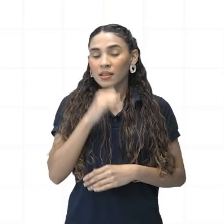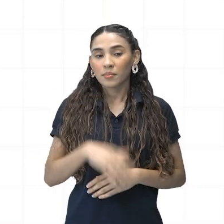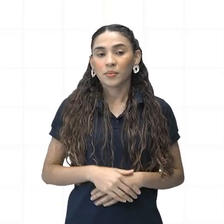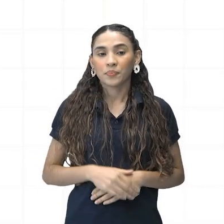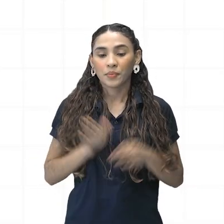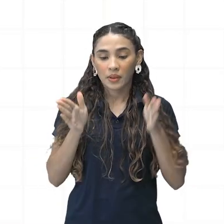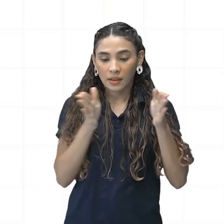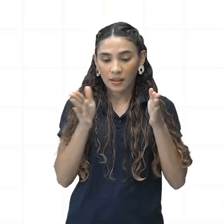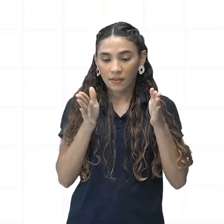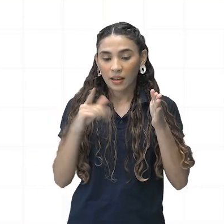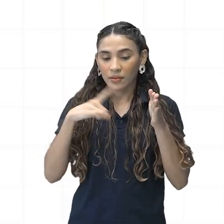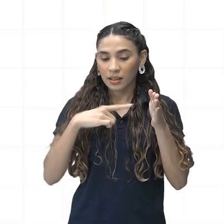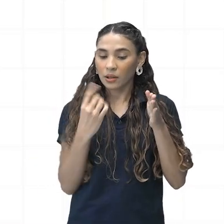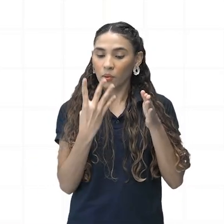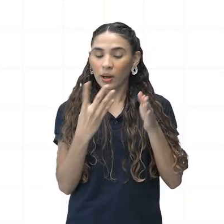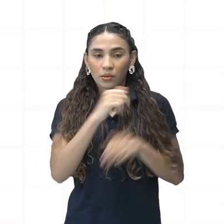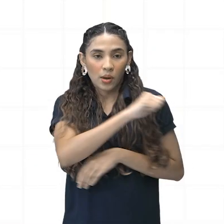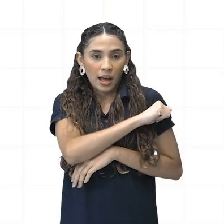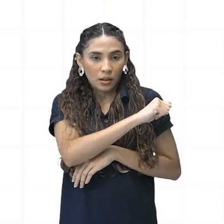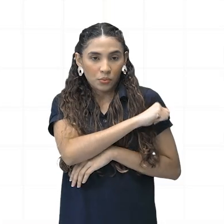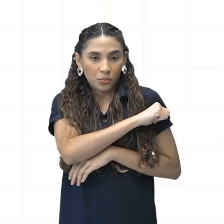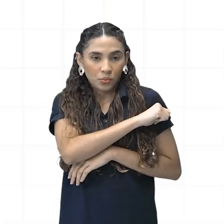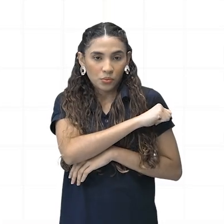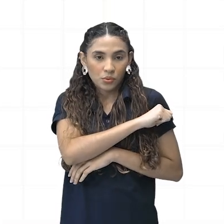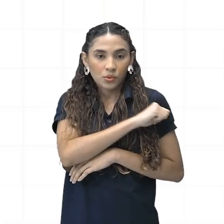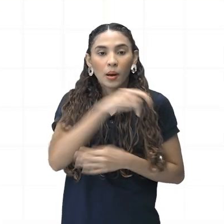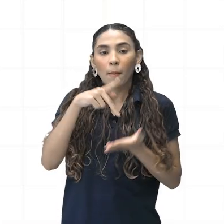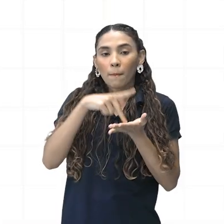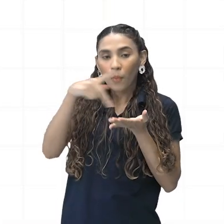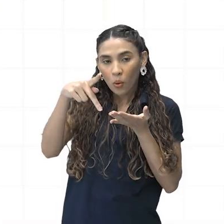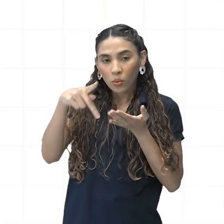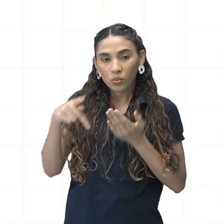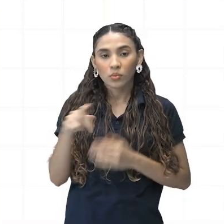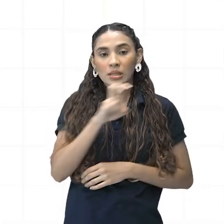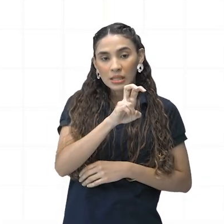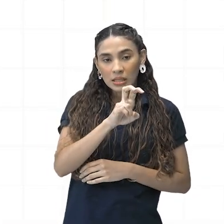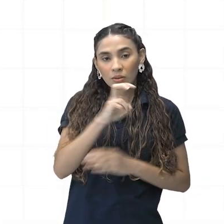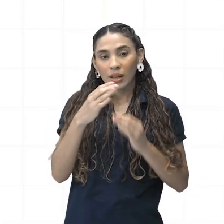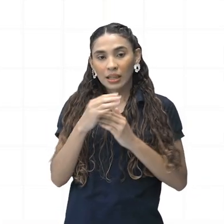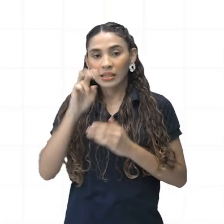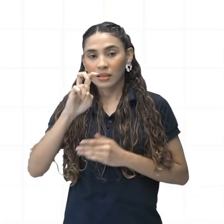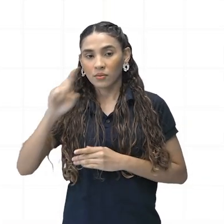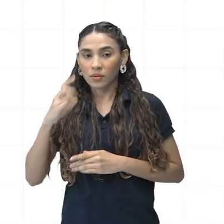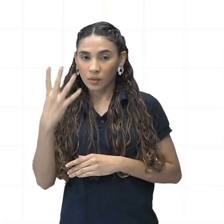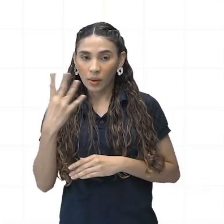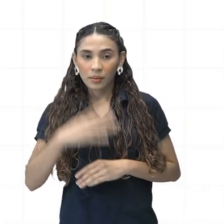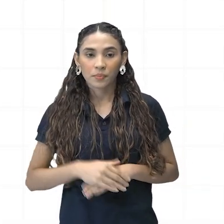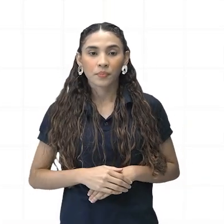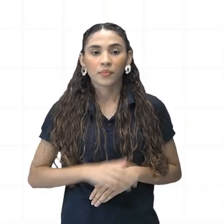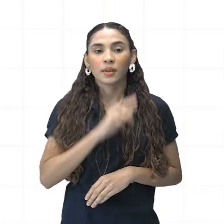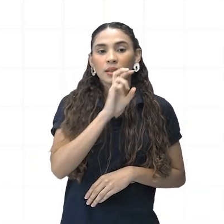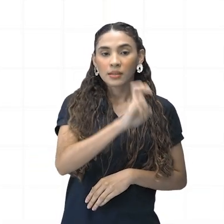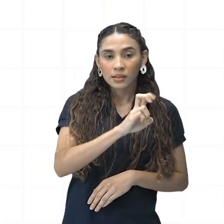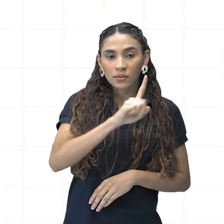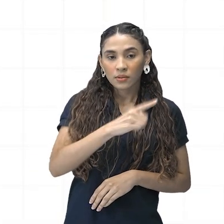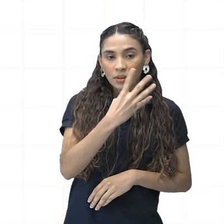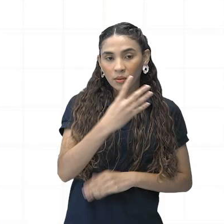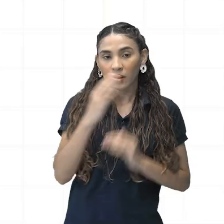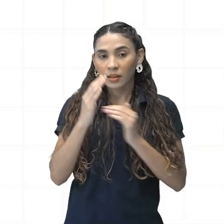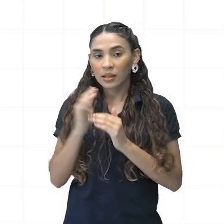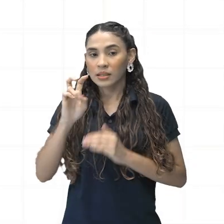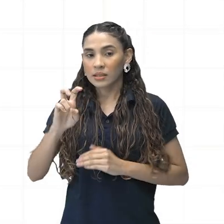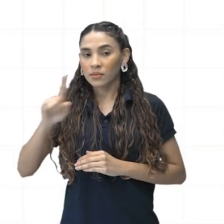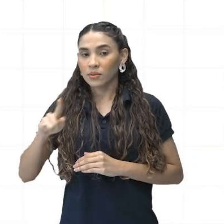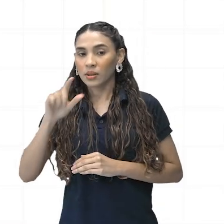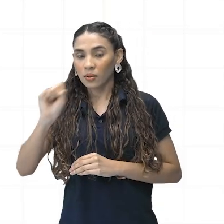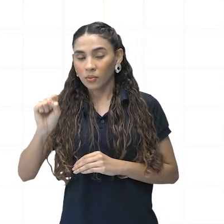4 alunos que pegaram nota entre 5 e 5,4. Entre 5,4 e